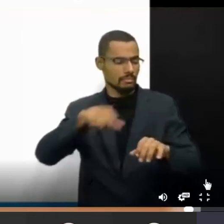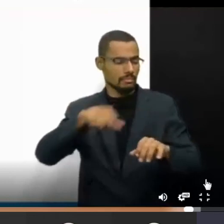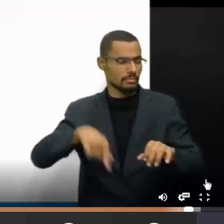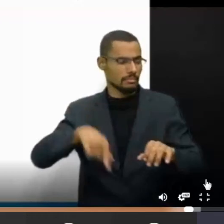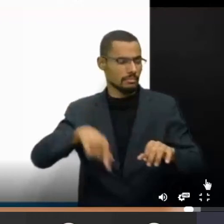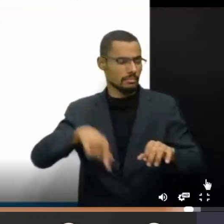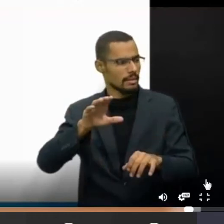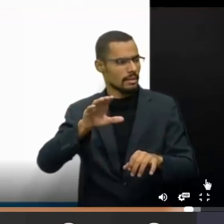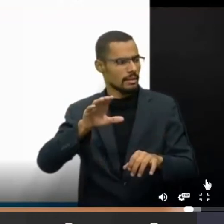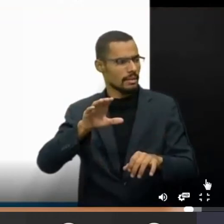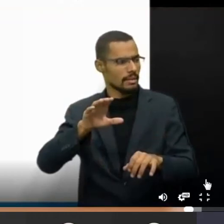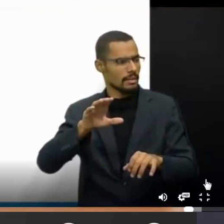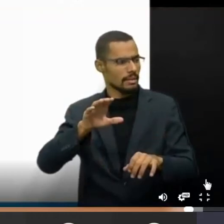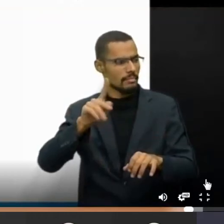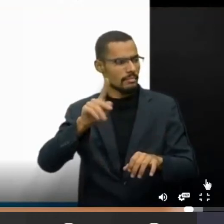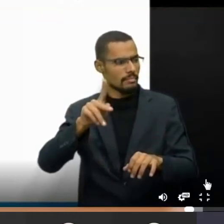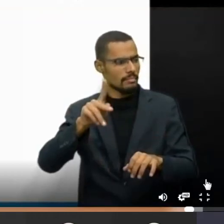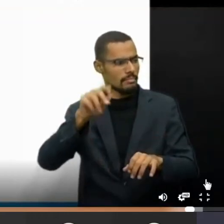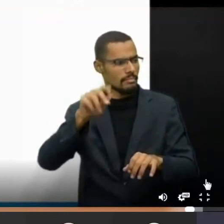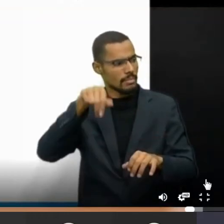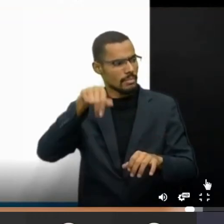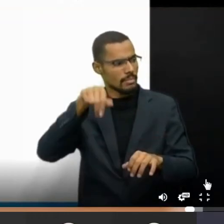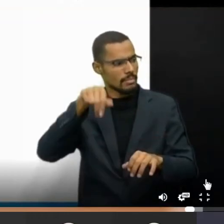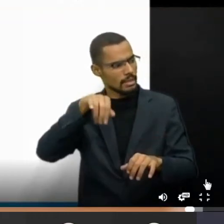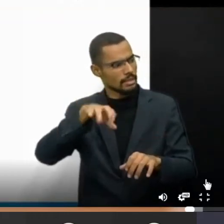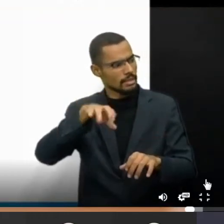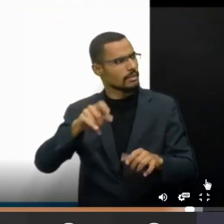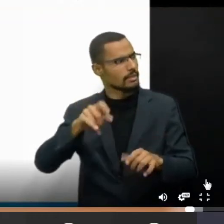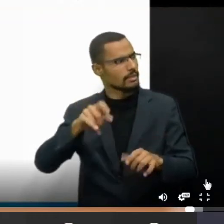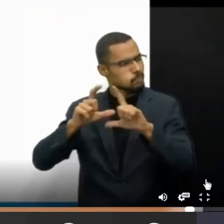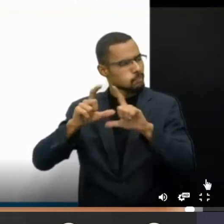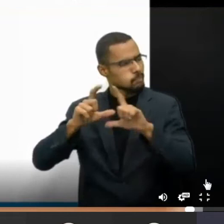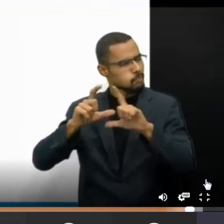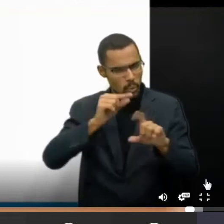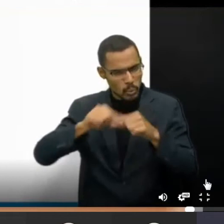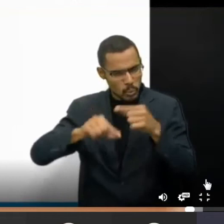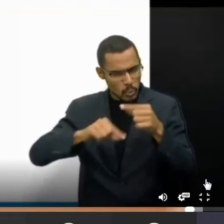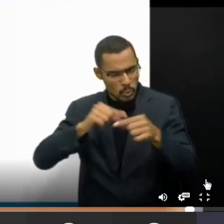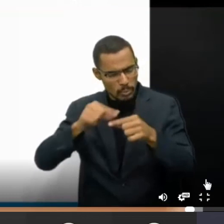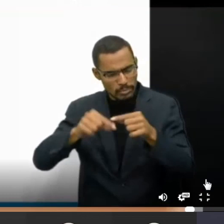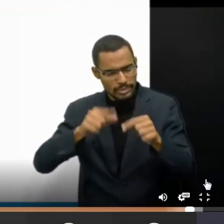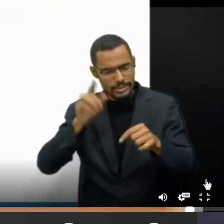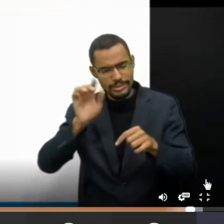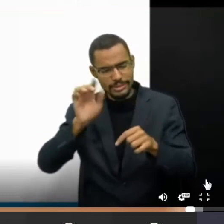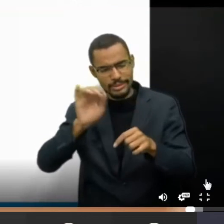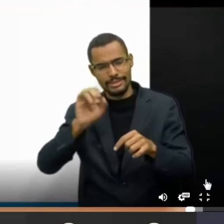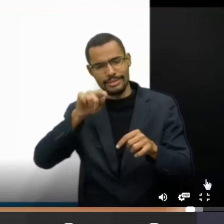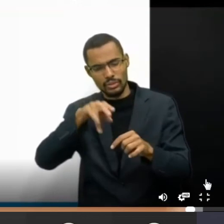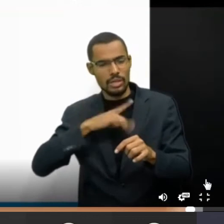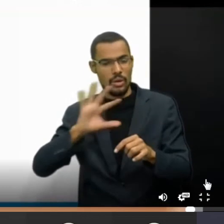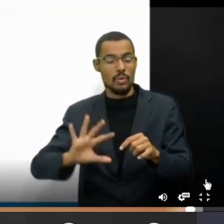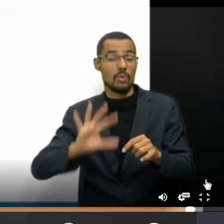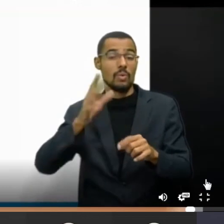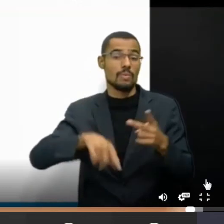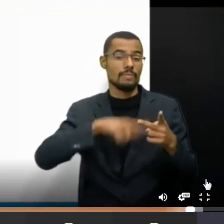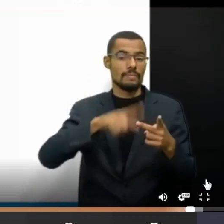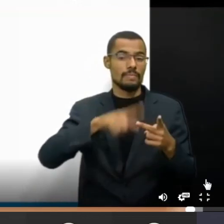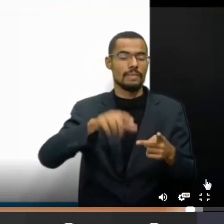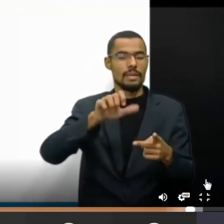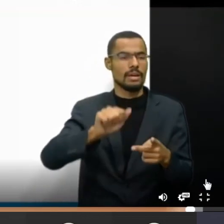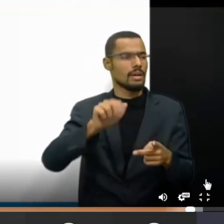tênia, que são os glomínios que nós vemos, né, no intestino grosso, e